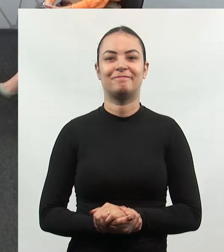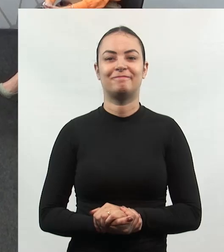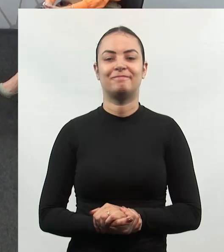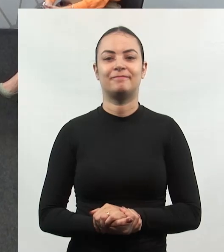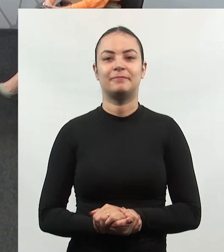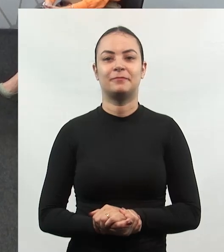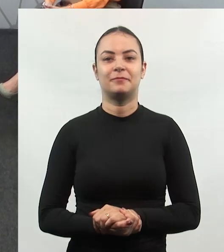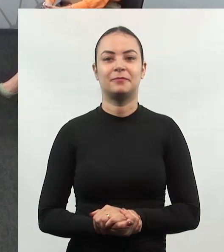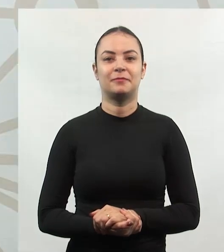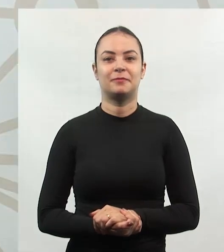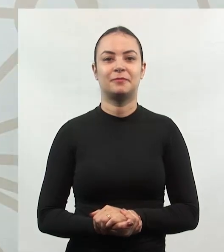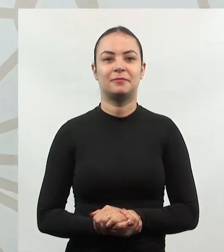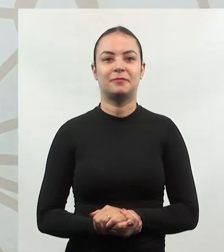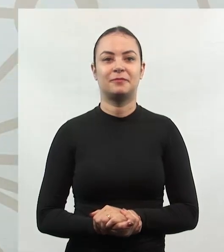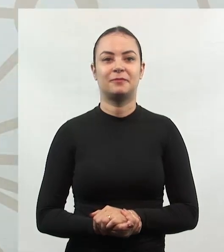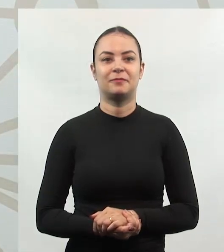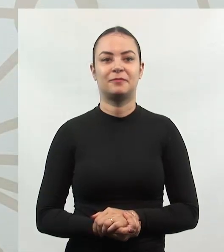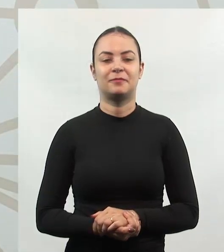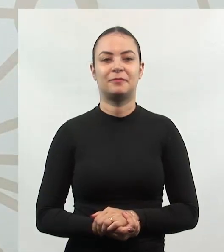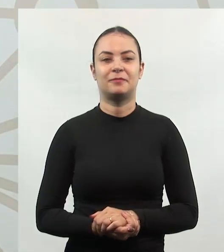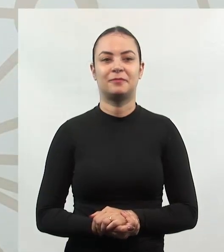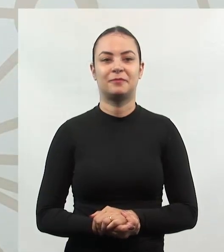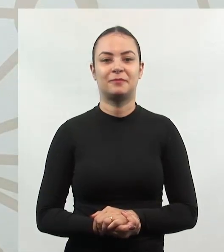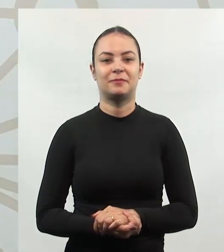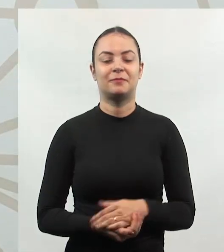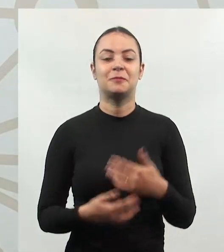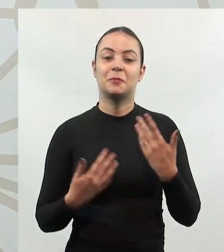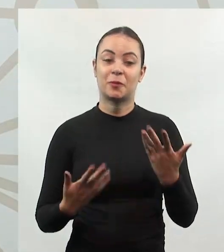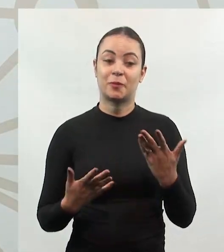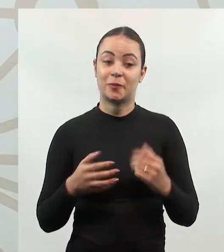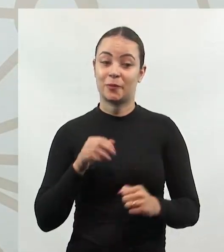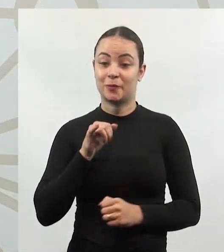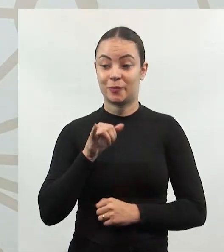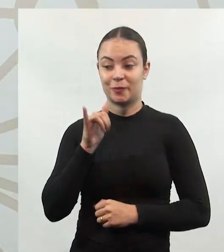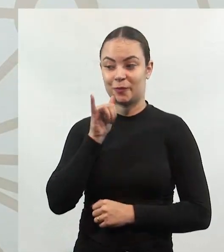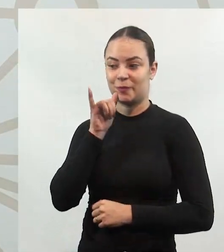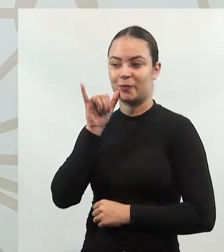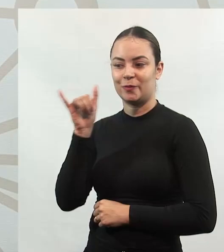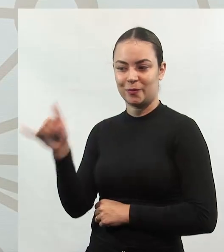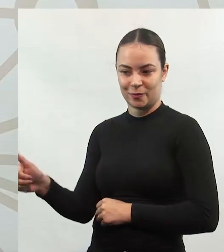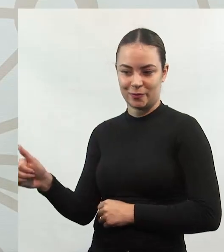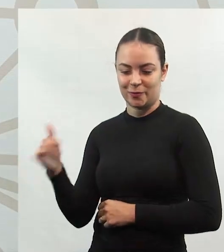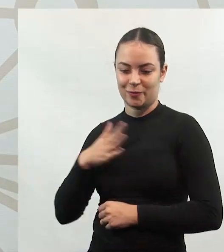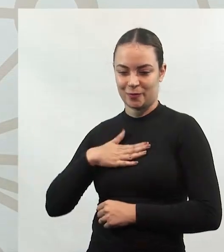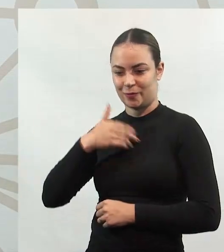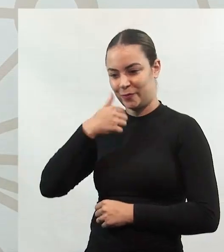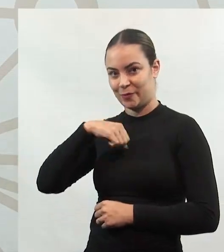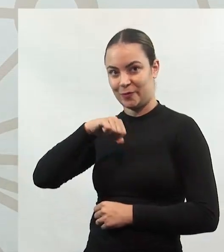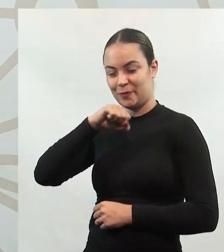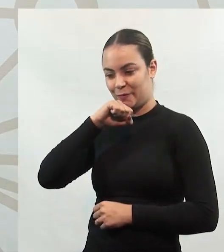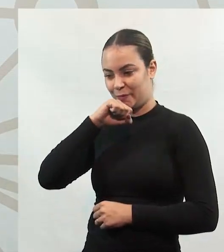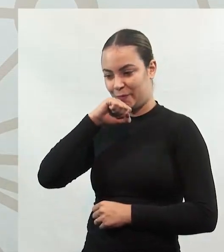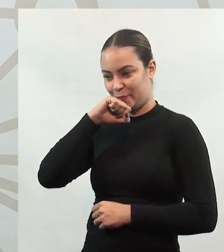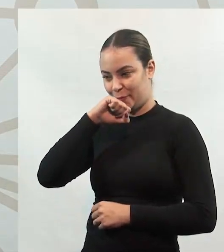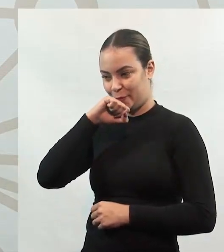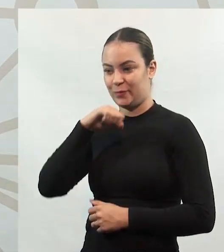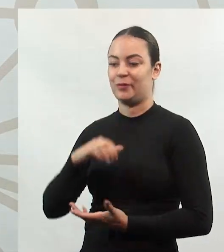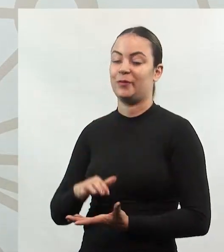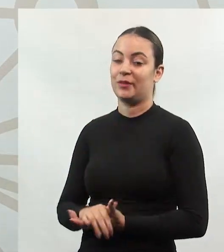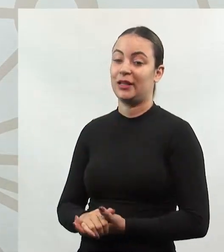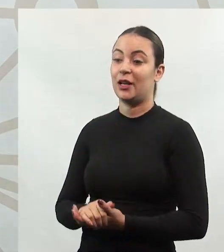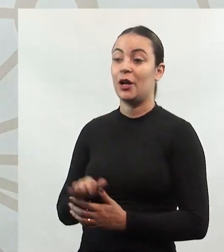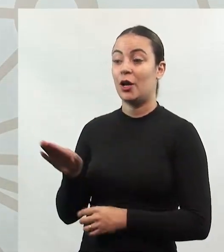nesse curso e ir para a docência. Então é isso, Carmela Dutra mora. Não teve jeito, a gente rodou e